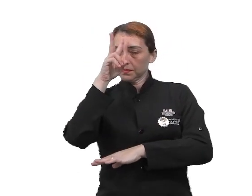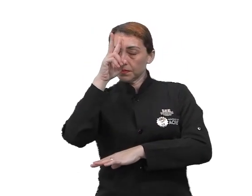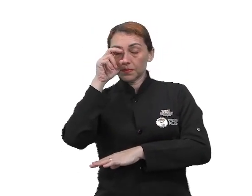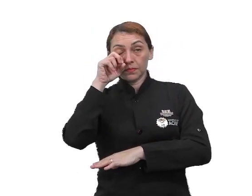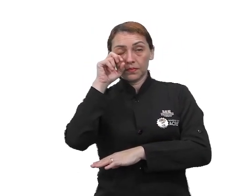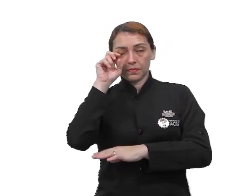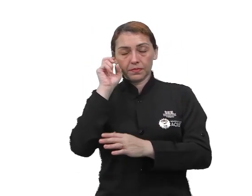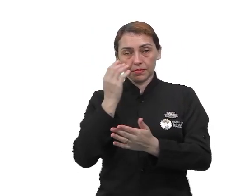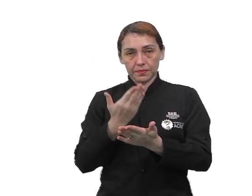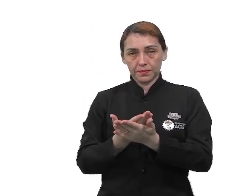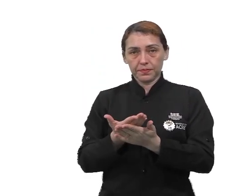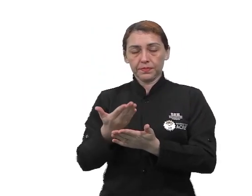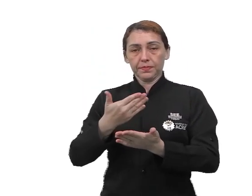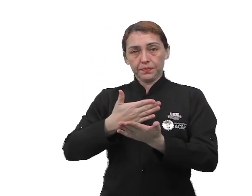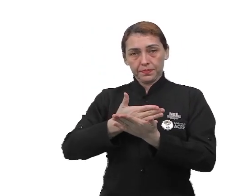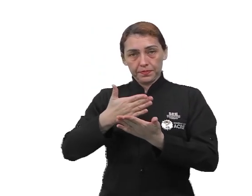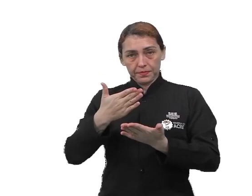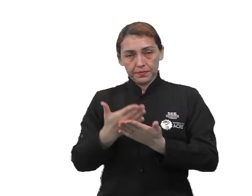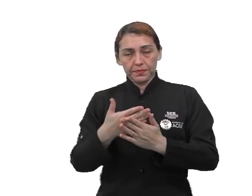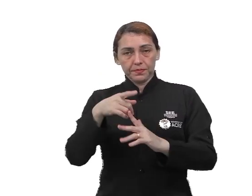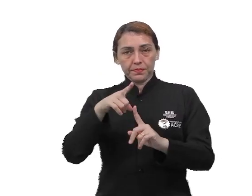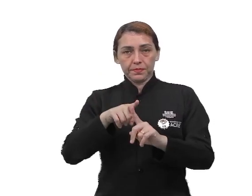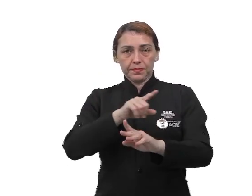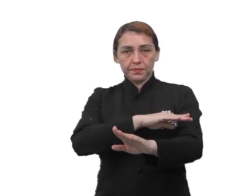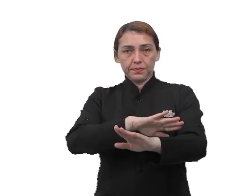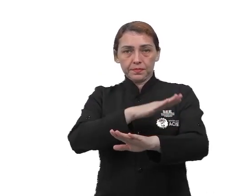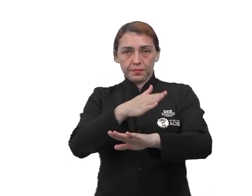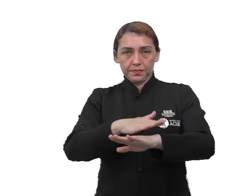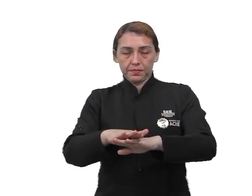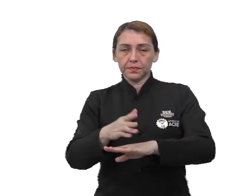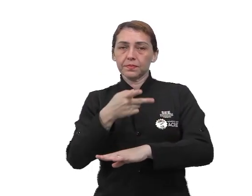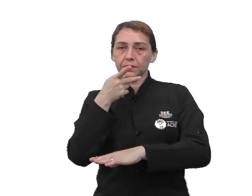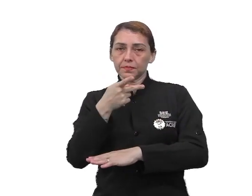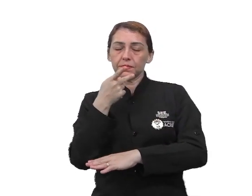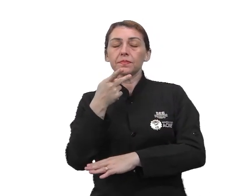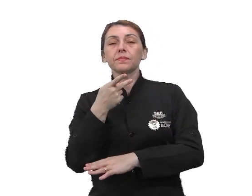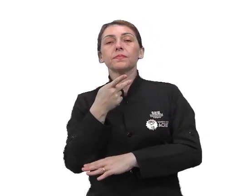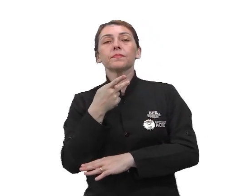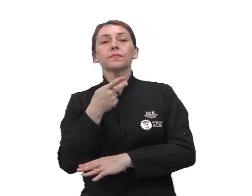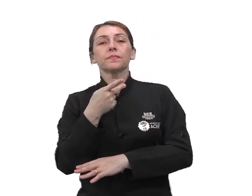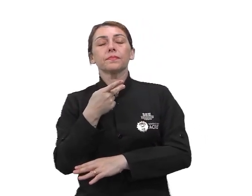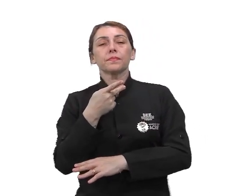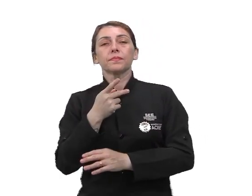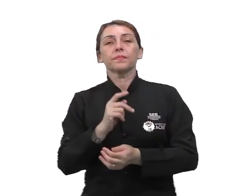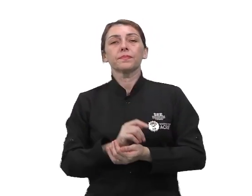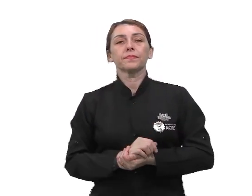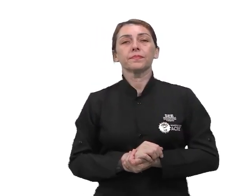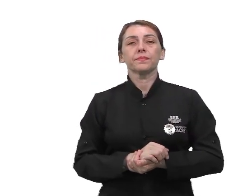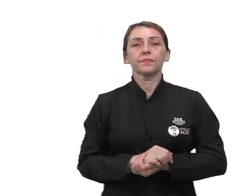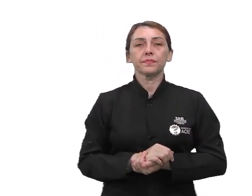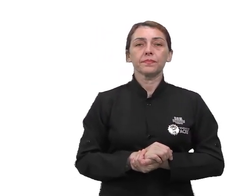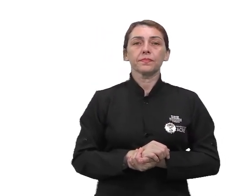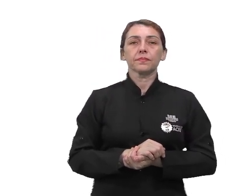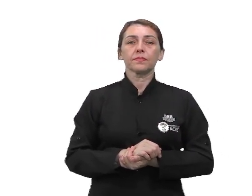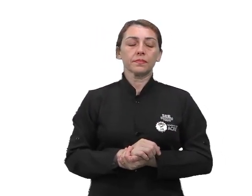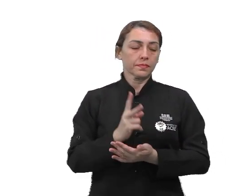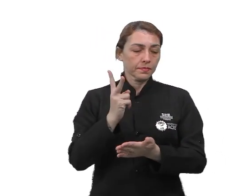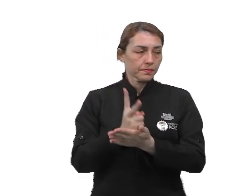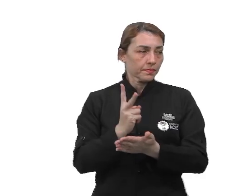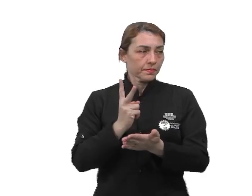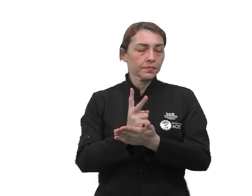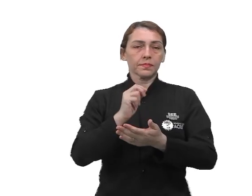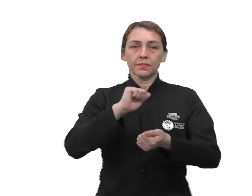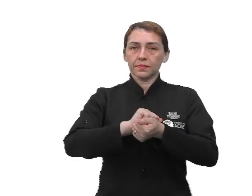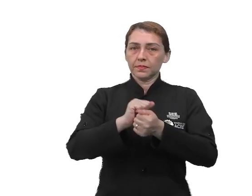naquela aula inicial lá sobre as formas de relevo, eu falei com vocês que o relevo, quando se fala de relevos, vem sempre